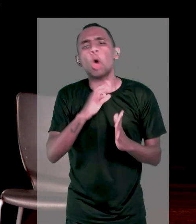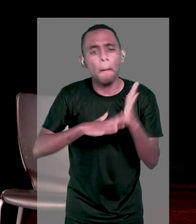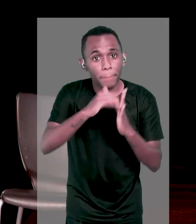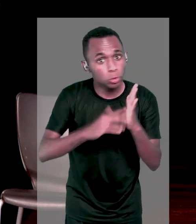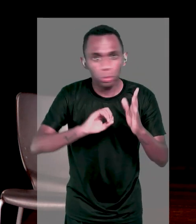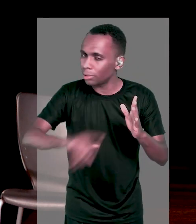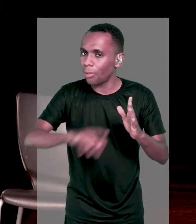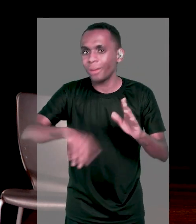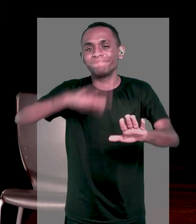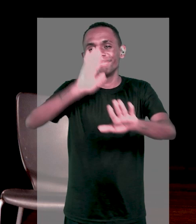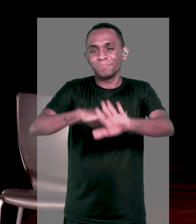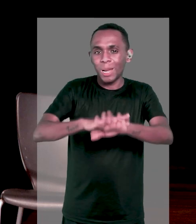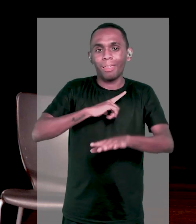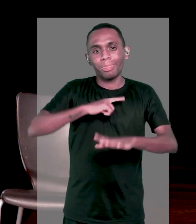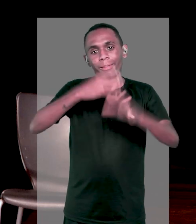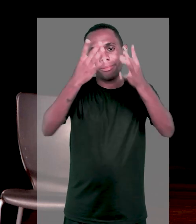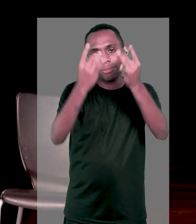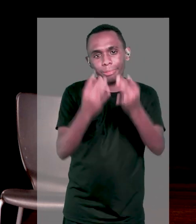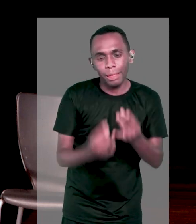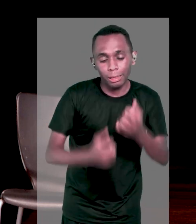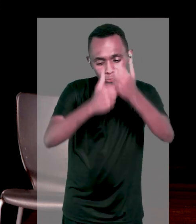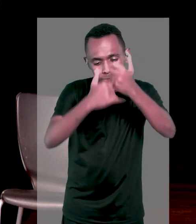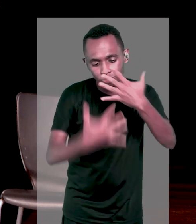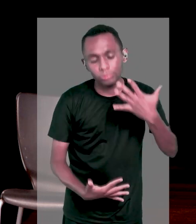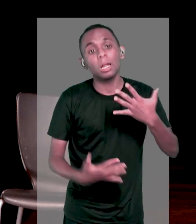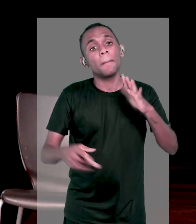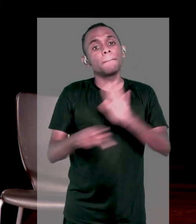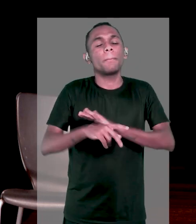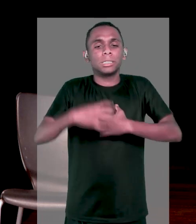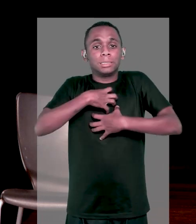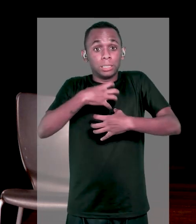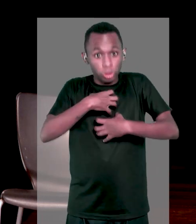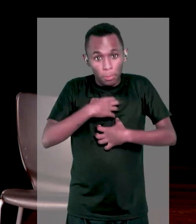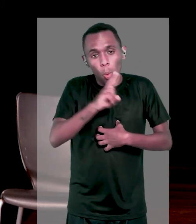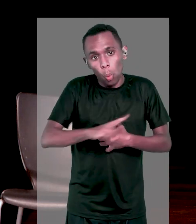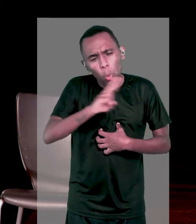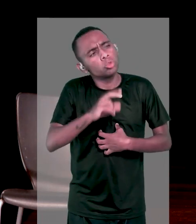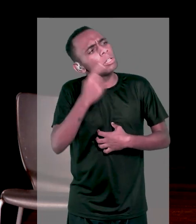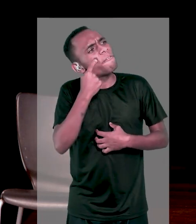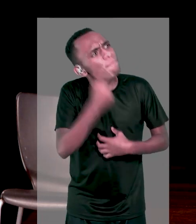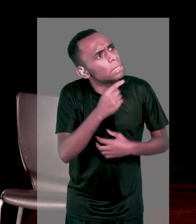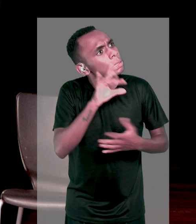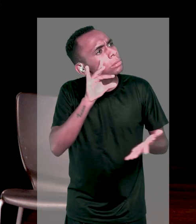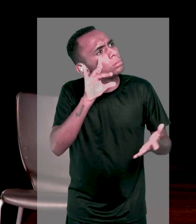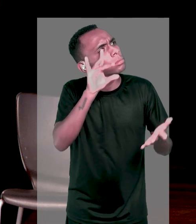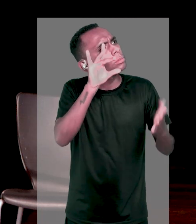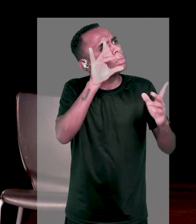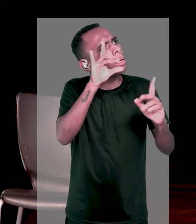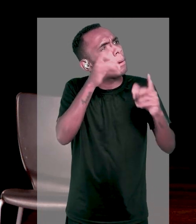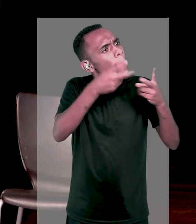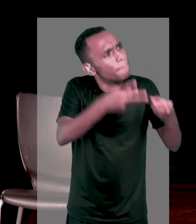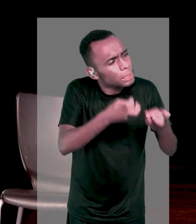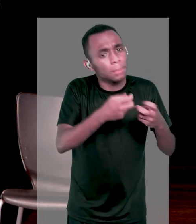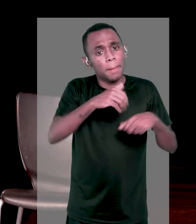considera se quiser a pintura a catedral como uma utilização do seu próprio tempo e de fato